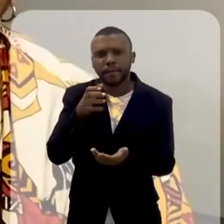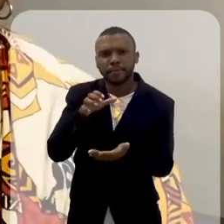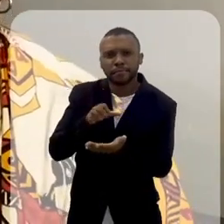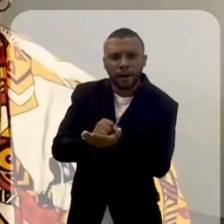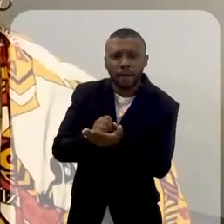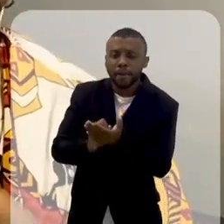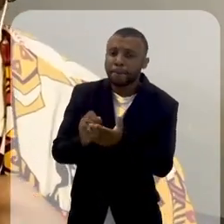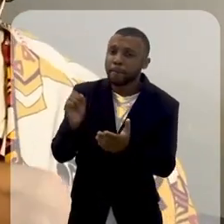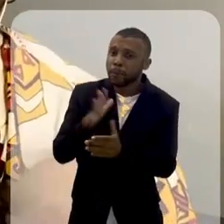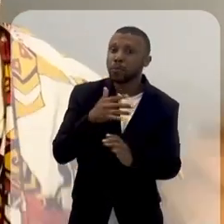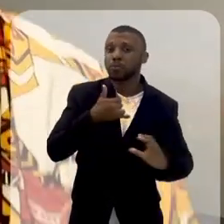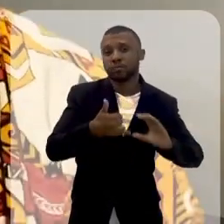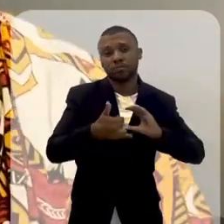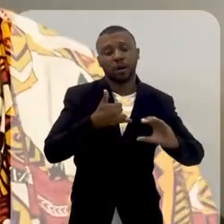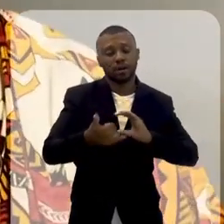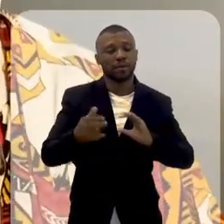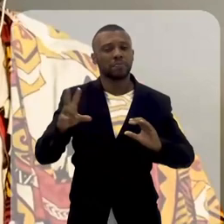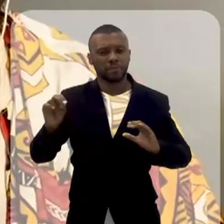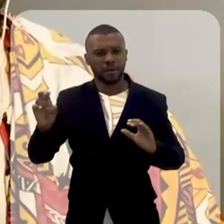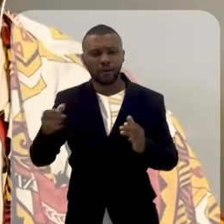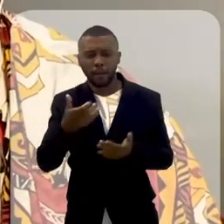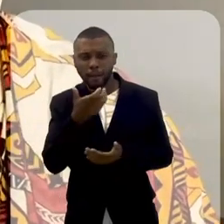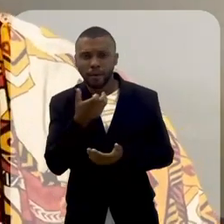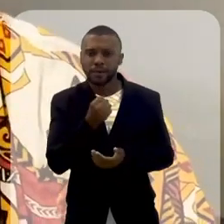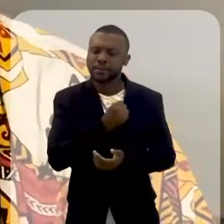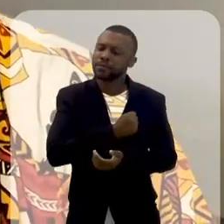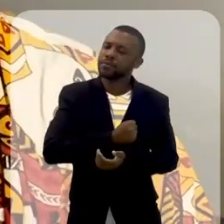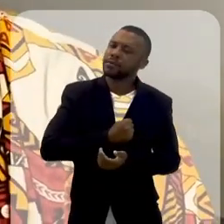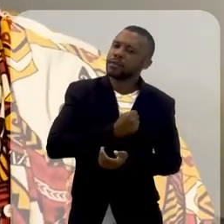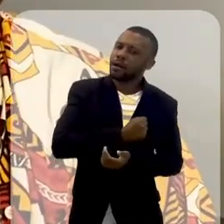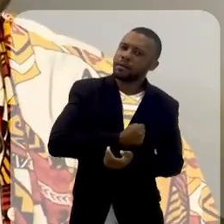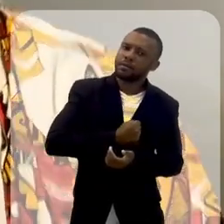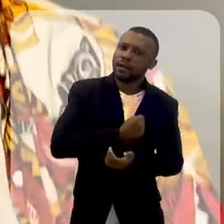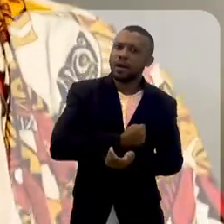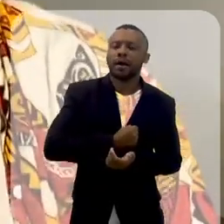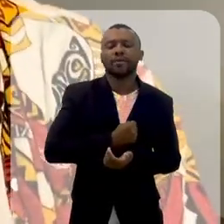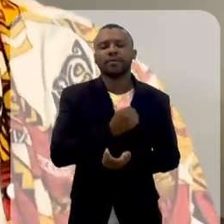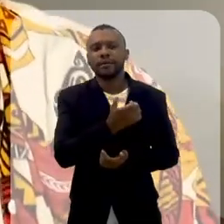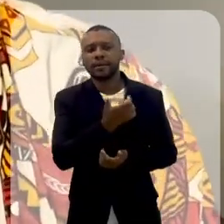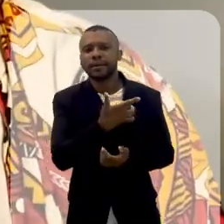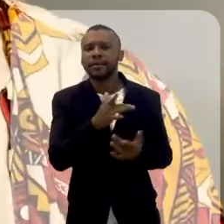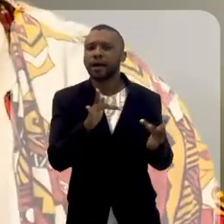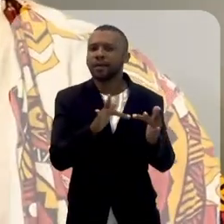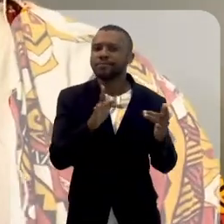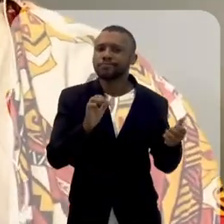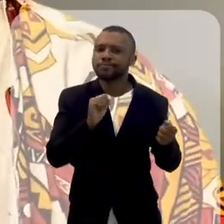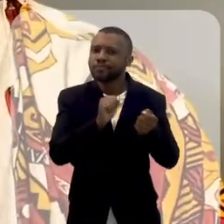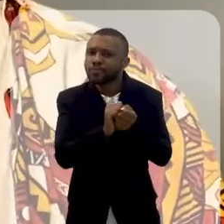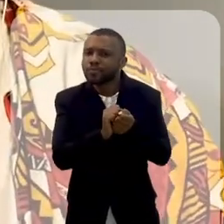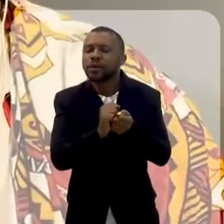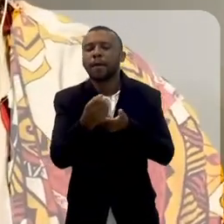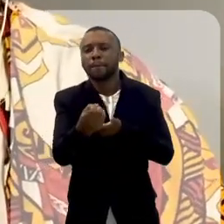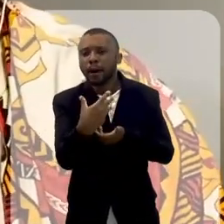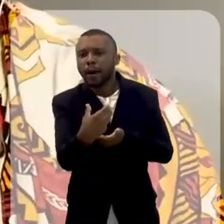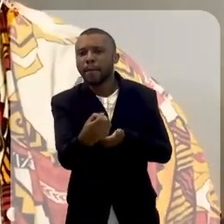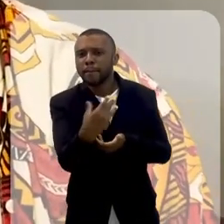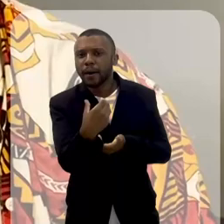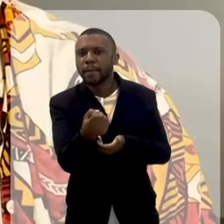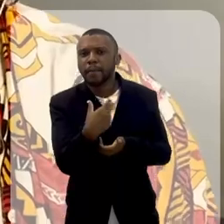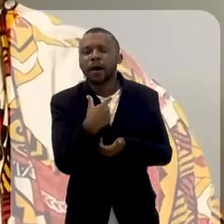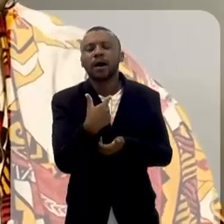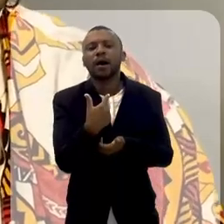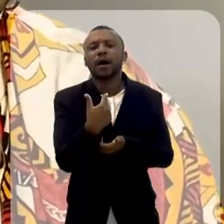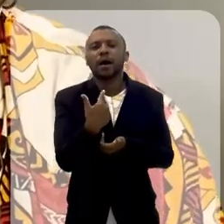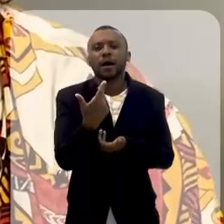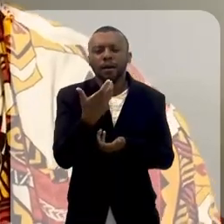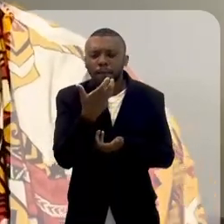avó, que a minha avó me mandava muitos áudios quando eu chego no Rio de Janeiro, dizendo que tá com saudade, que queria que eu tivesse perto e